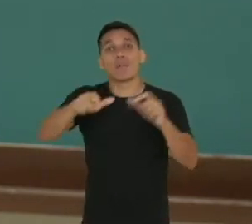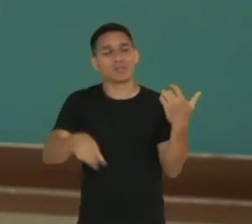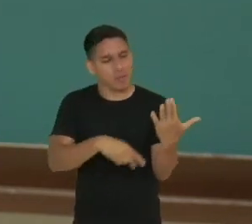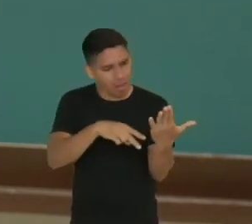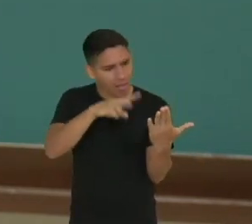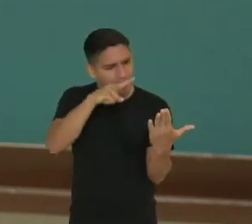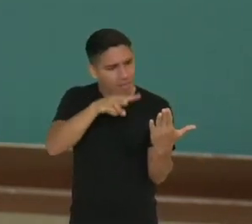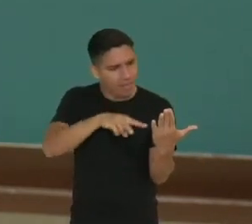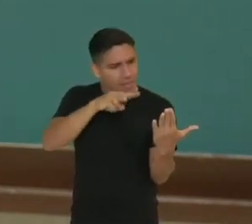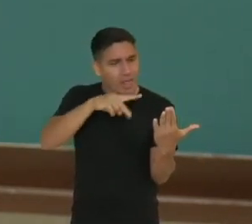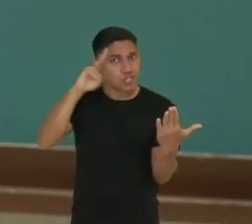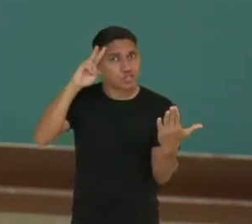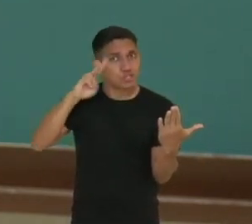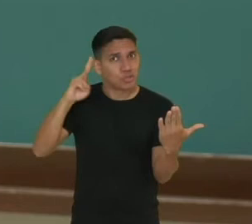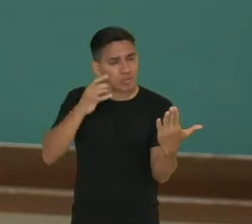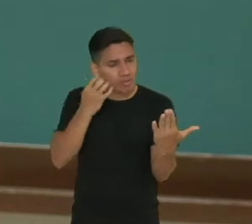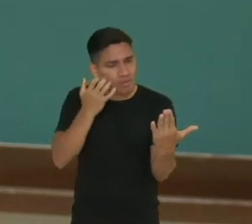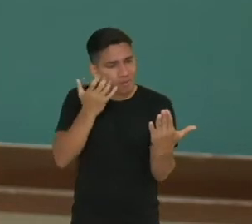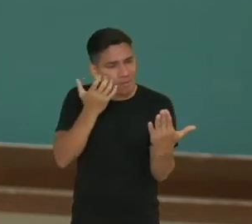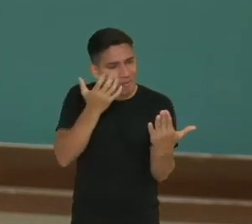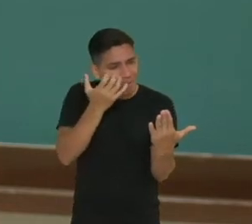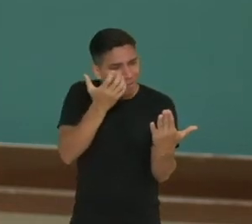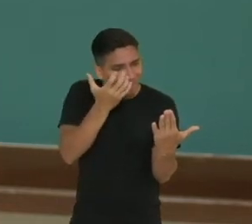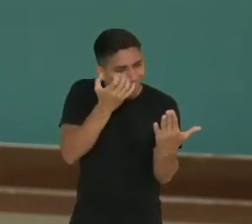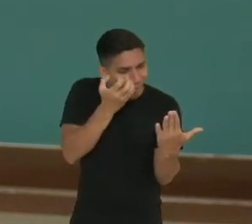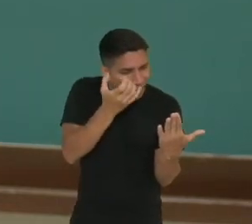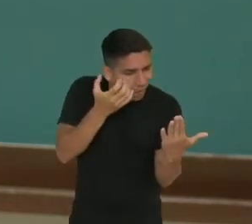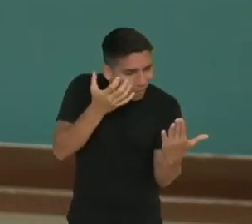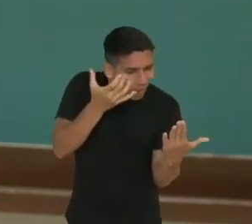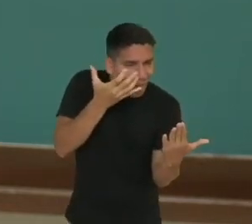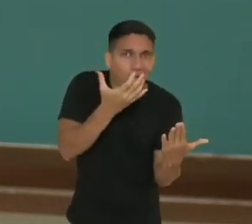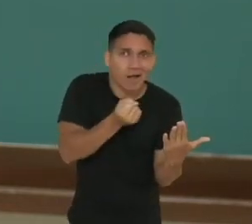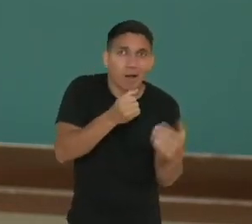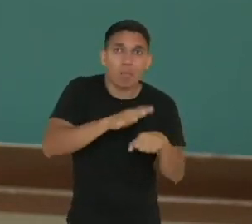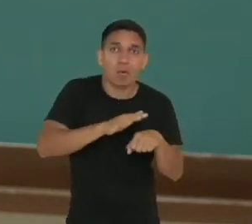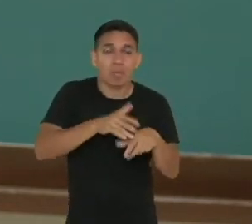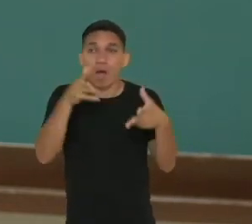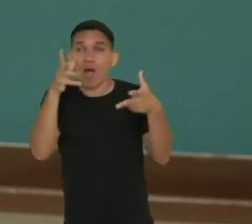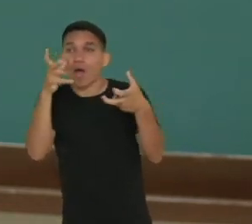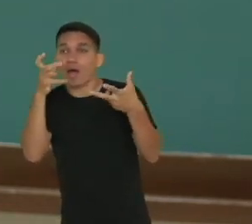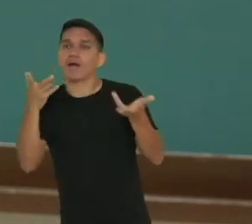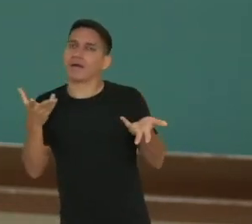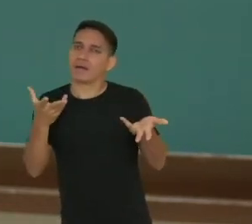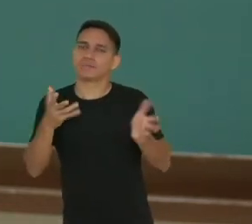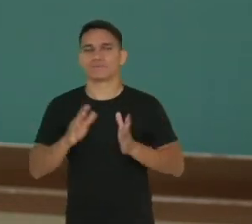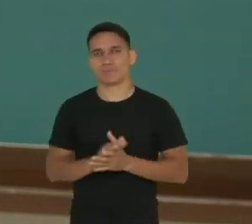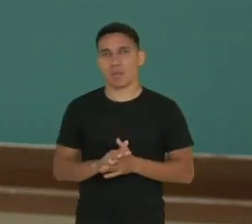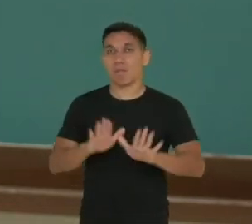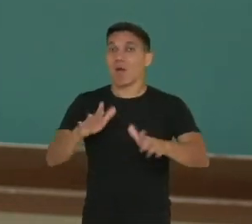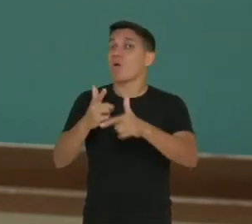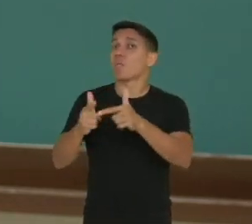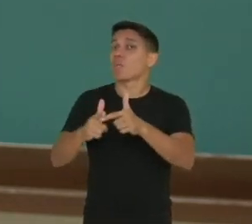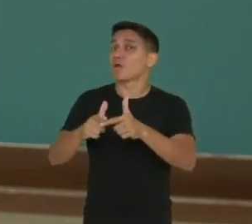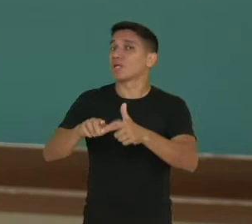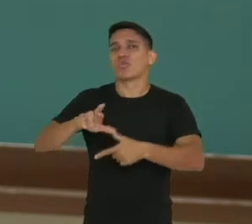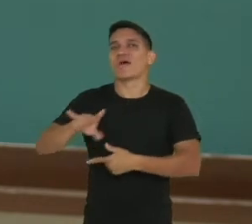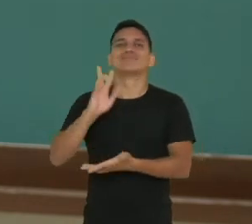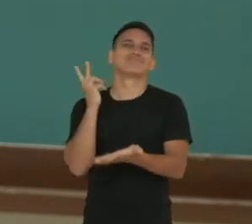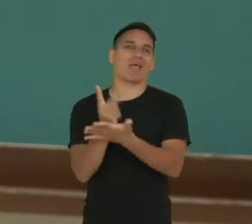naquela história quando estão ouvindo ou lendo um causo. O problema é que nem sempre elas são